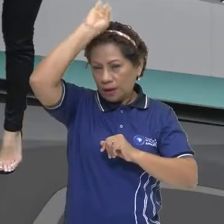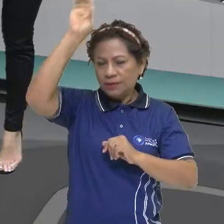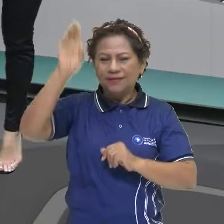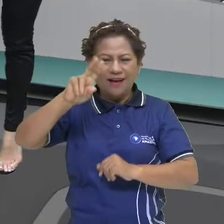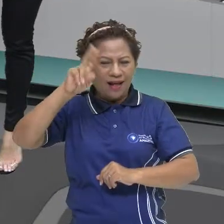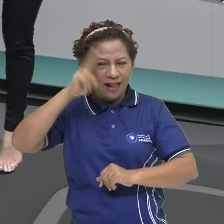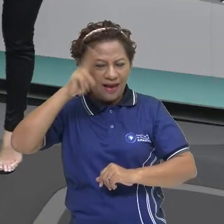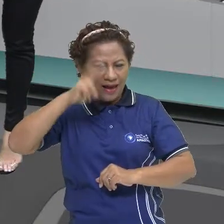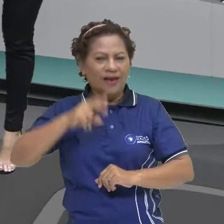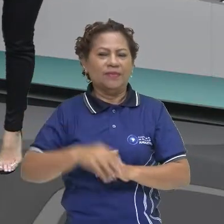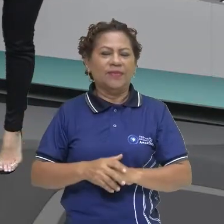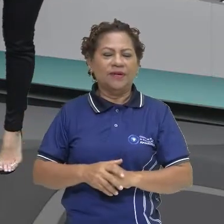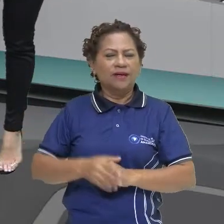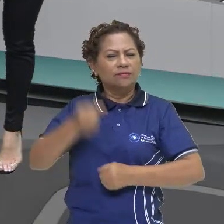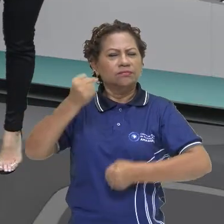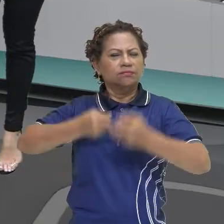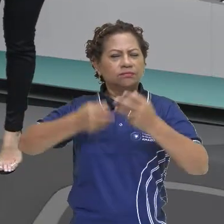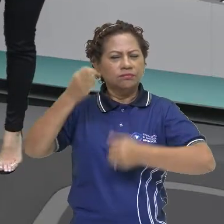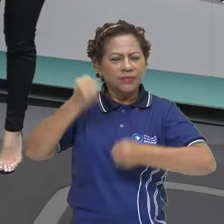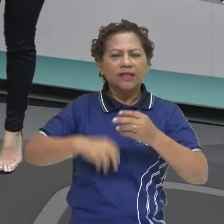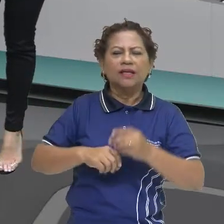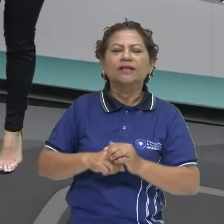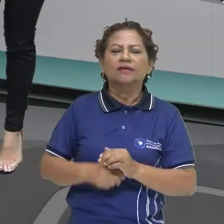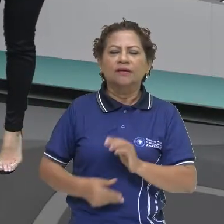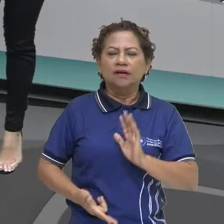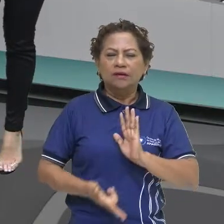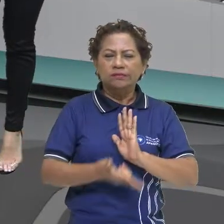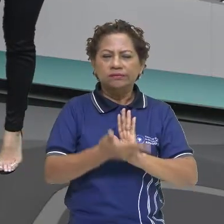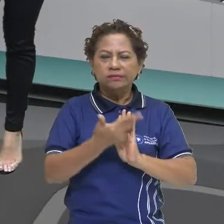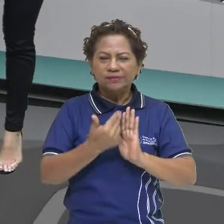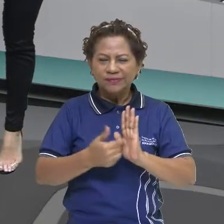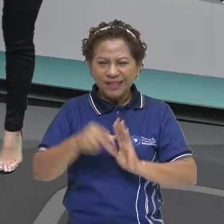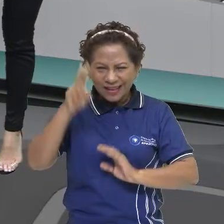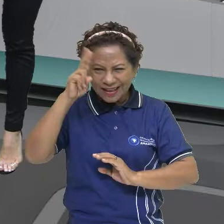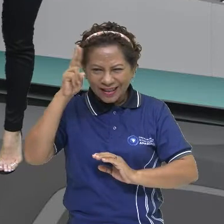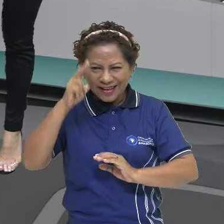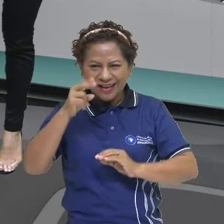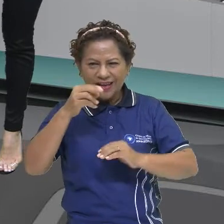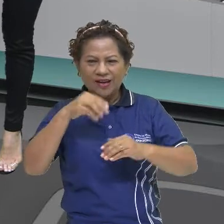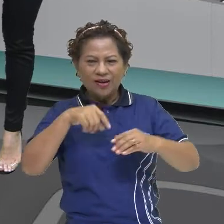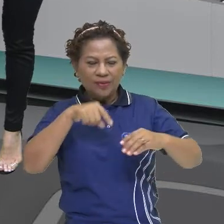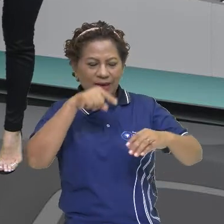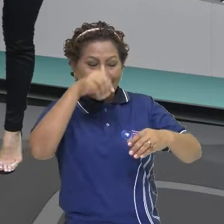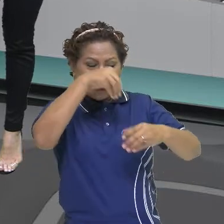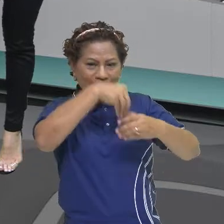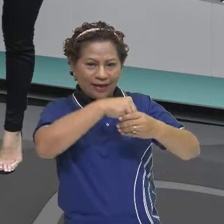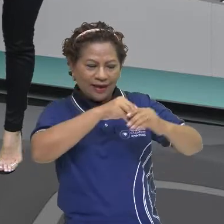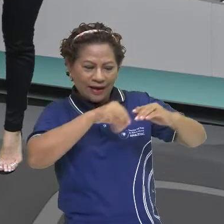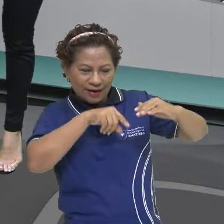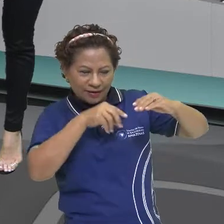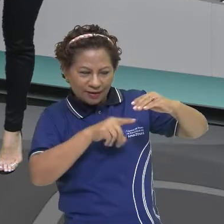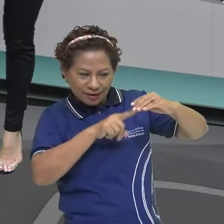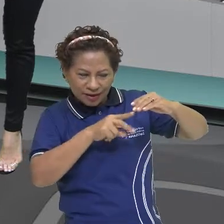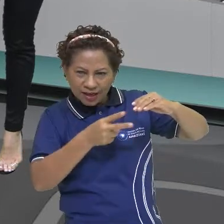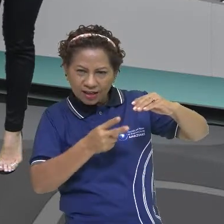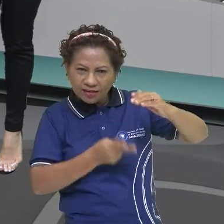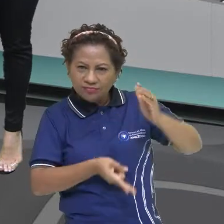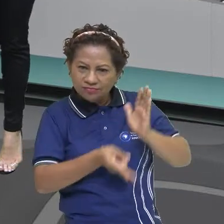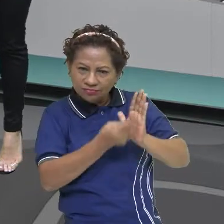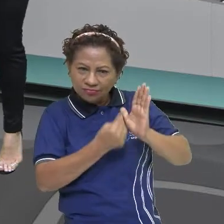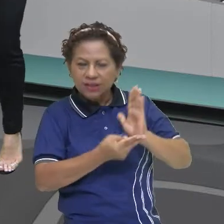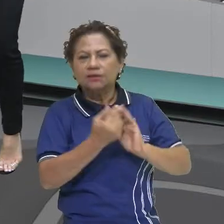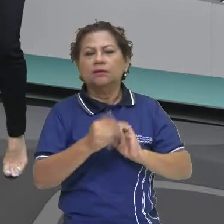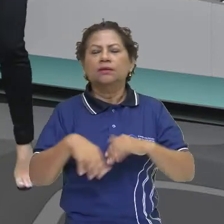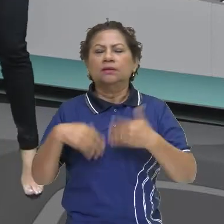arte rupestre, dos desenhos na parede das cavernas? Mas seria aí talvez um indício, né, de grafite.